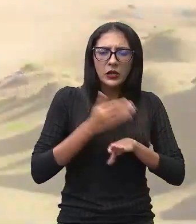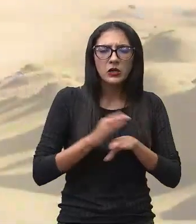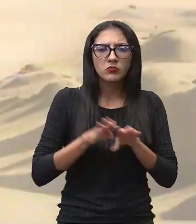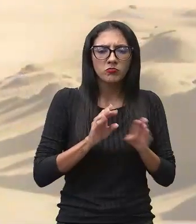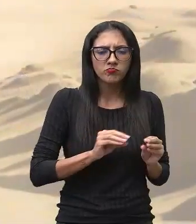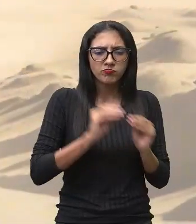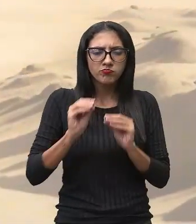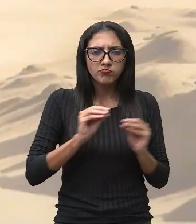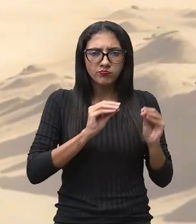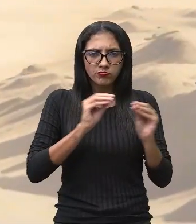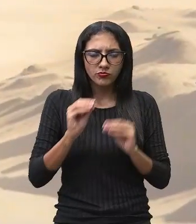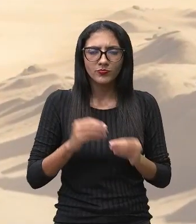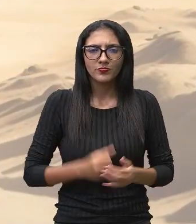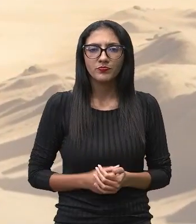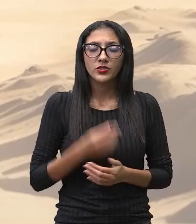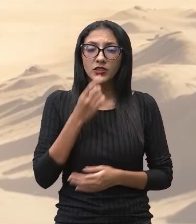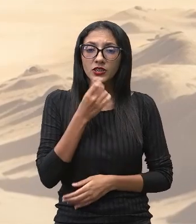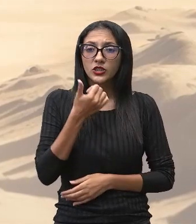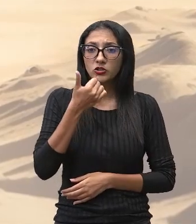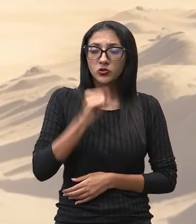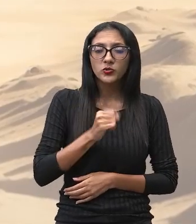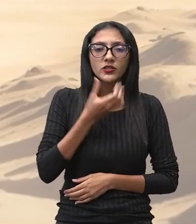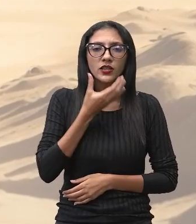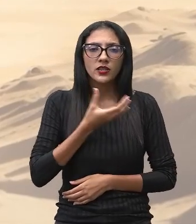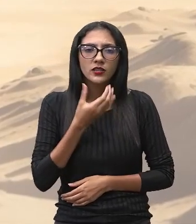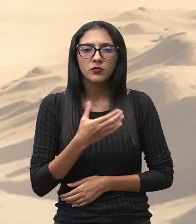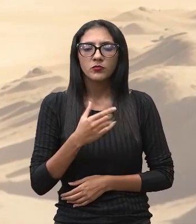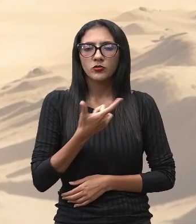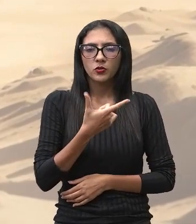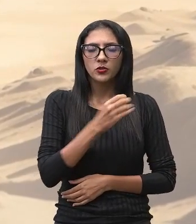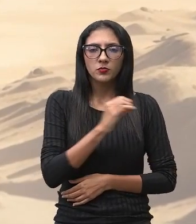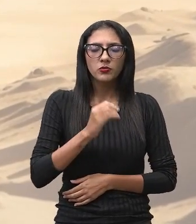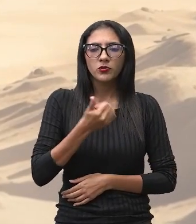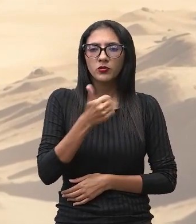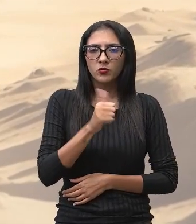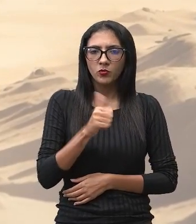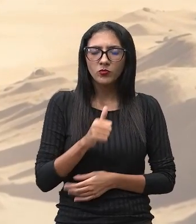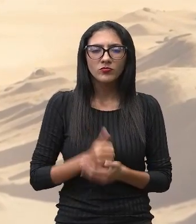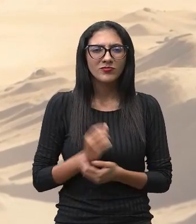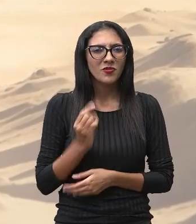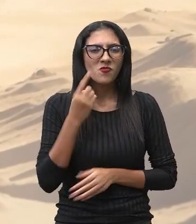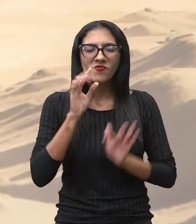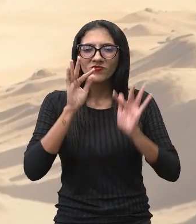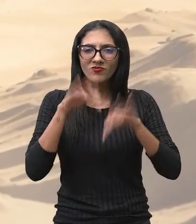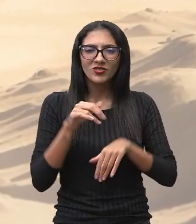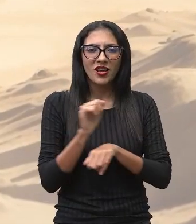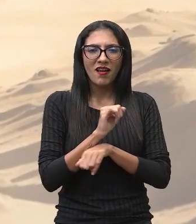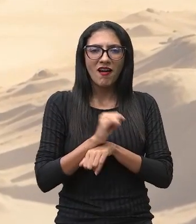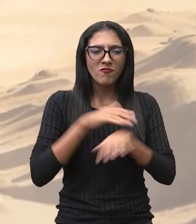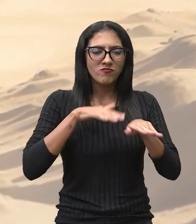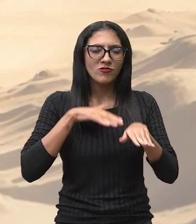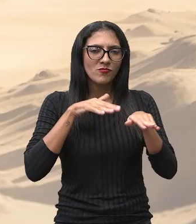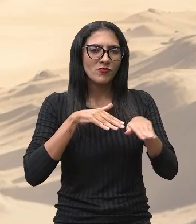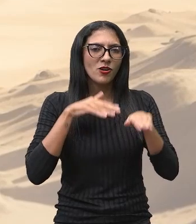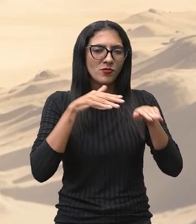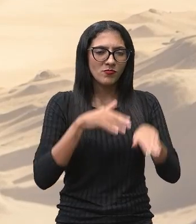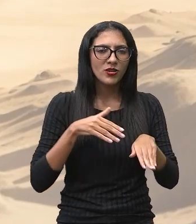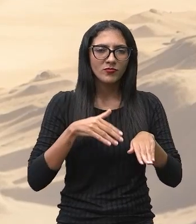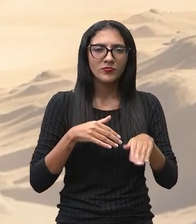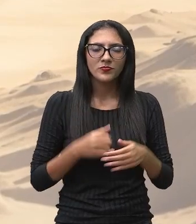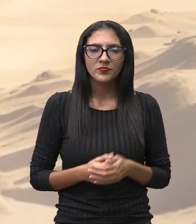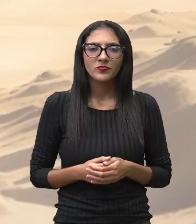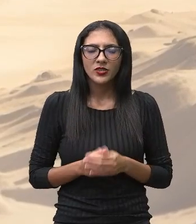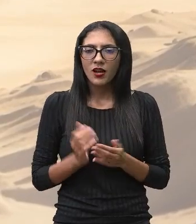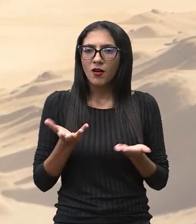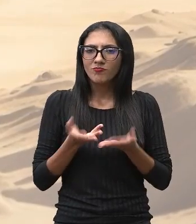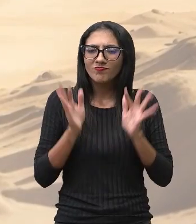Em 18 de dezembro de 2011, o último comboio de tropas americanas cruzou a fronteira com o Kuwait, marcando o